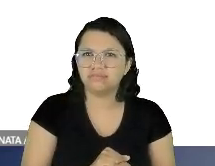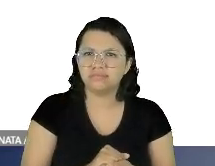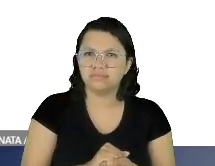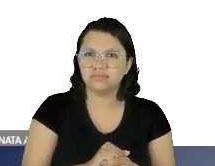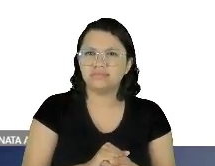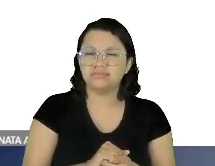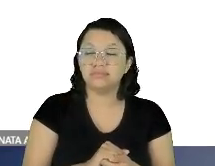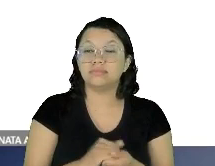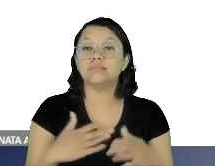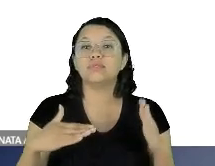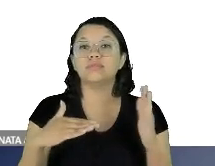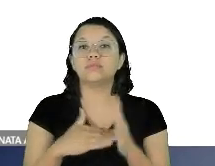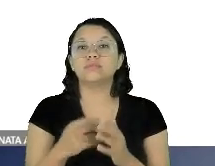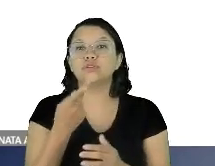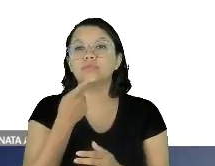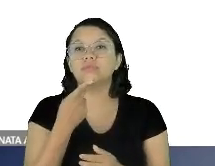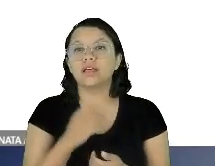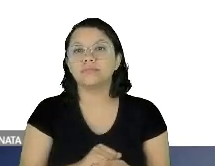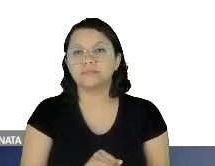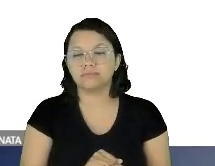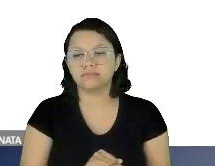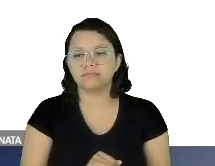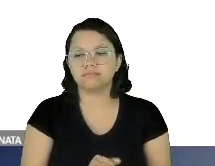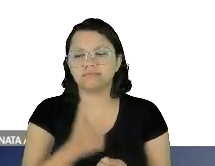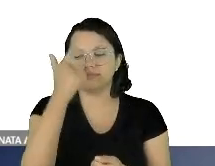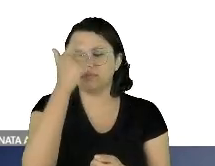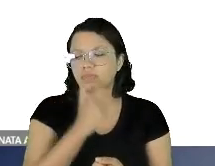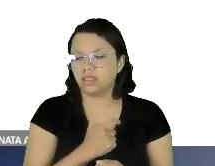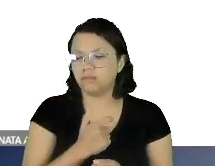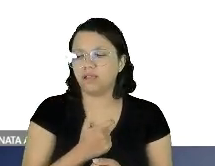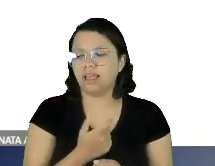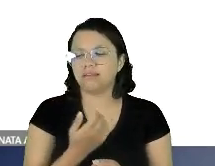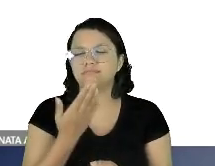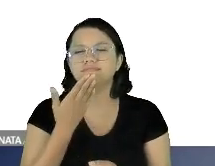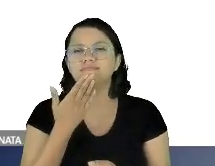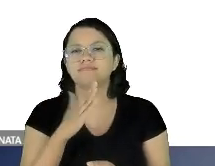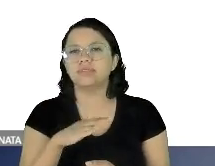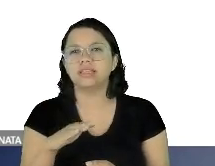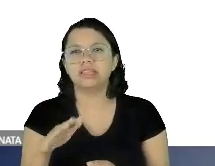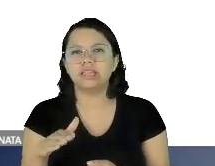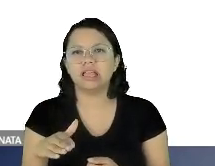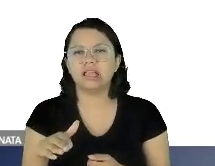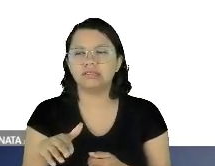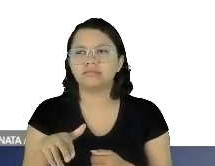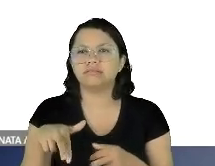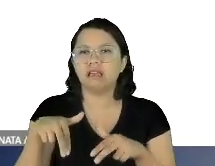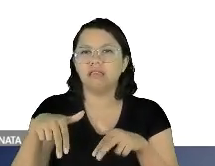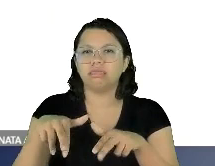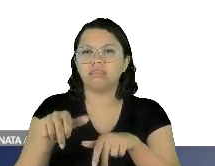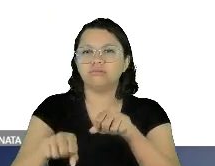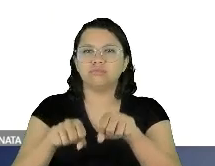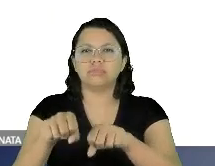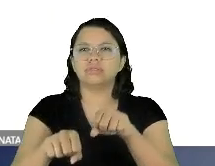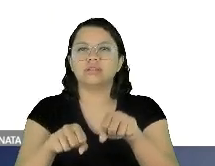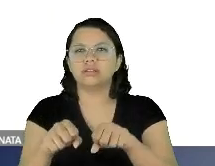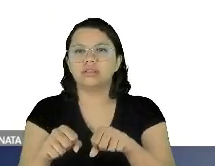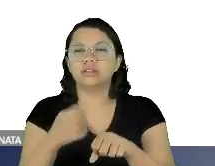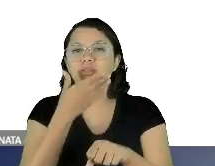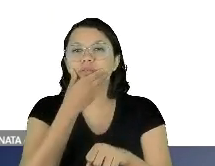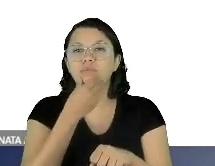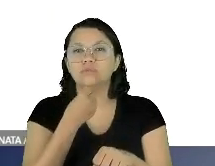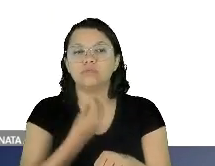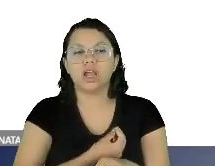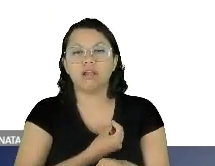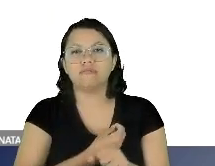Último depoimento. Eu era criança andando de bicicleta na rua e um cara que morava perto gritou que